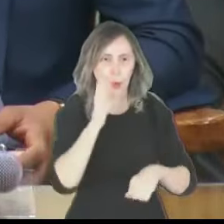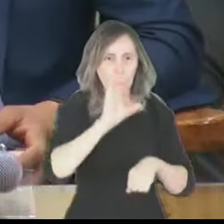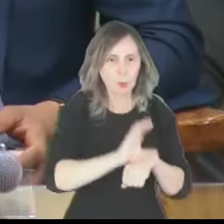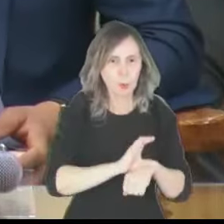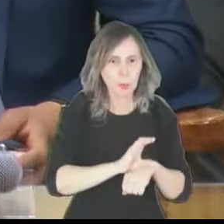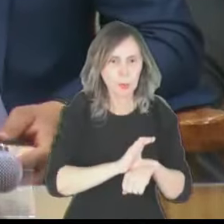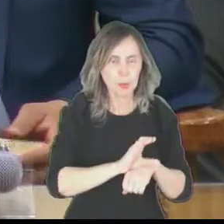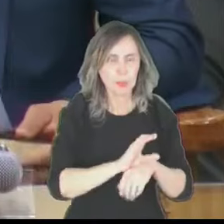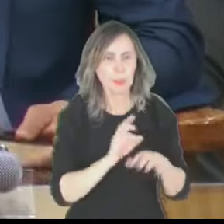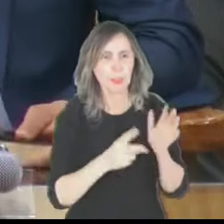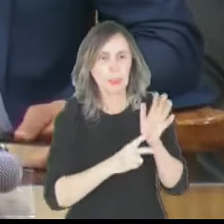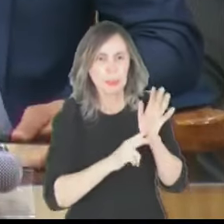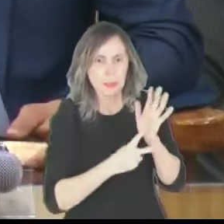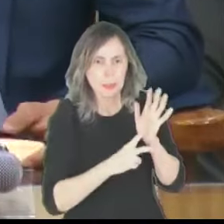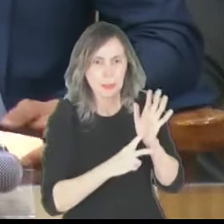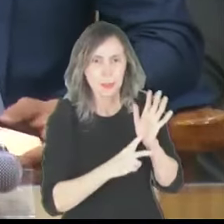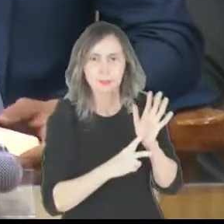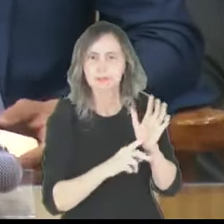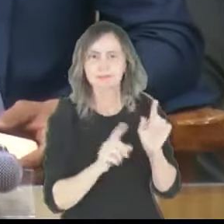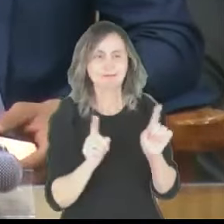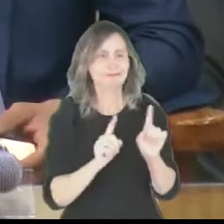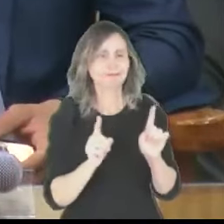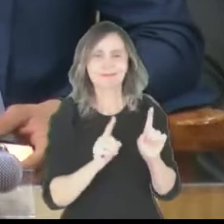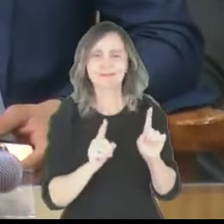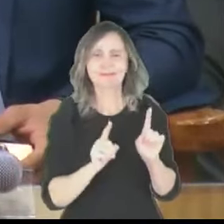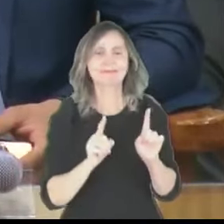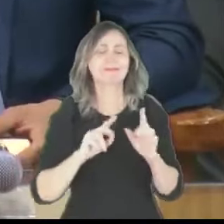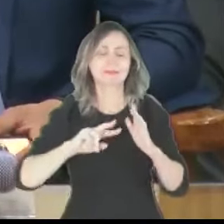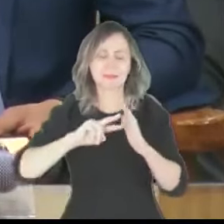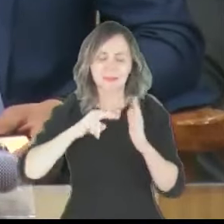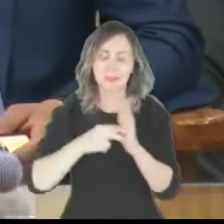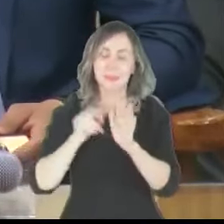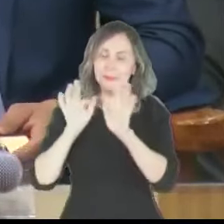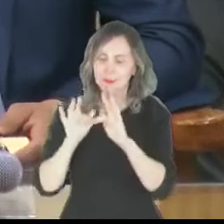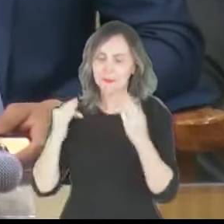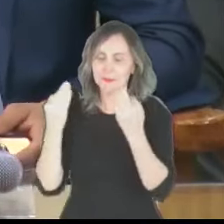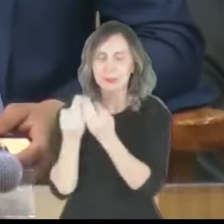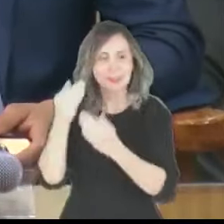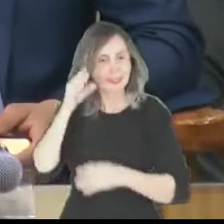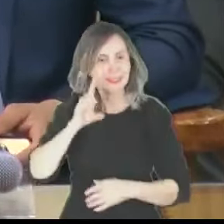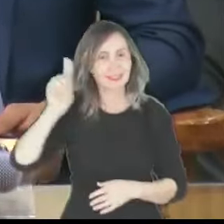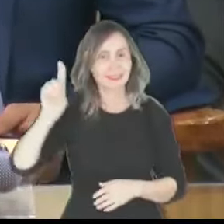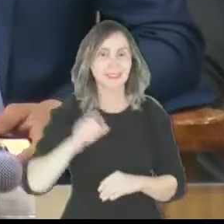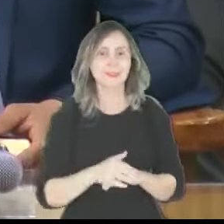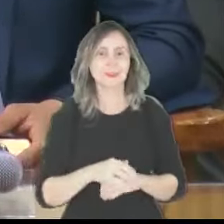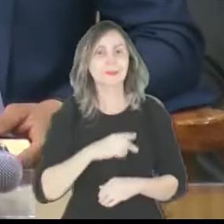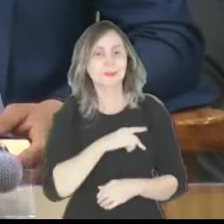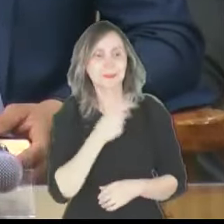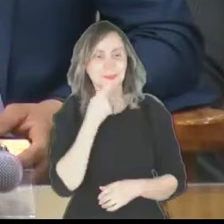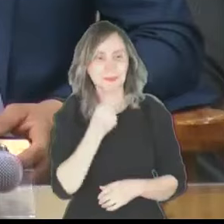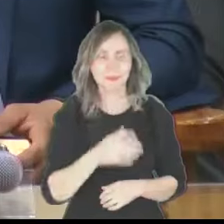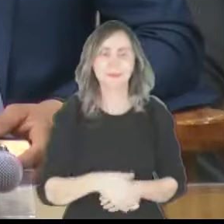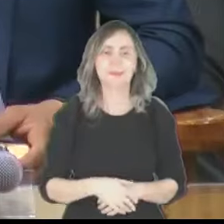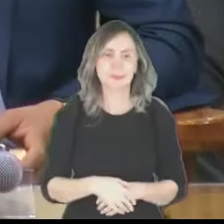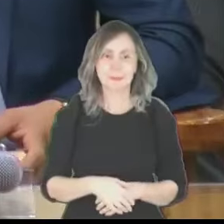de Jesus. A igreja é a família de Deus. Então Paulo disse, irmãos, que é diferente do mundo.